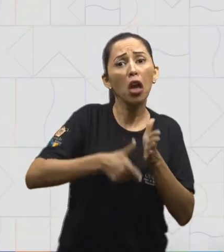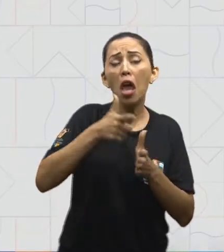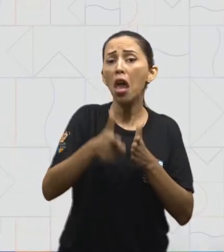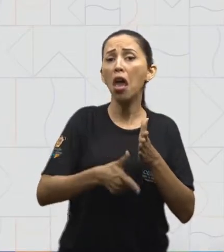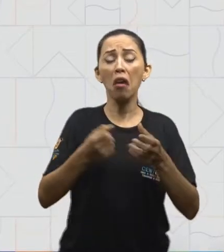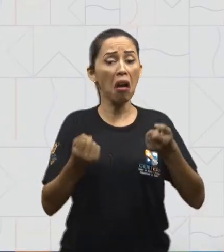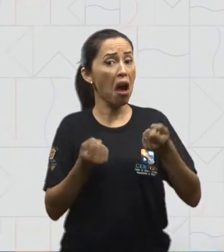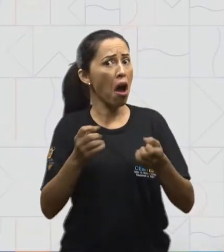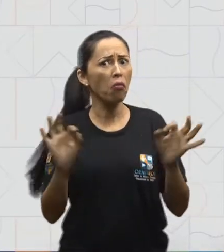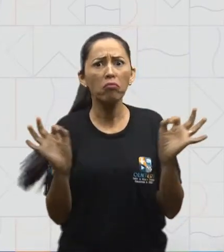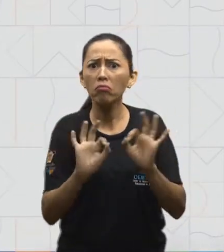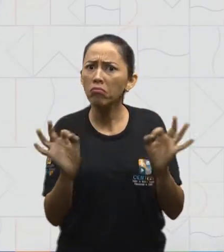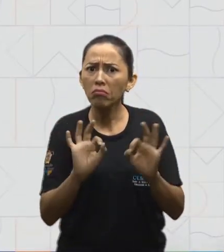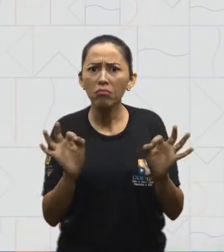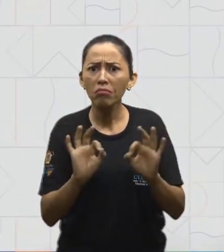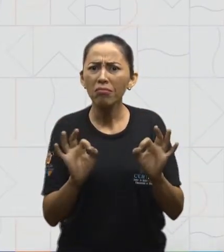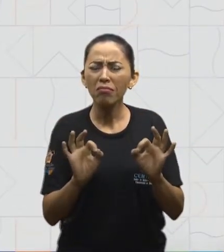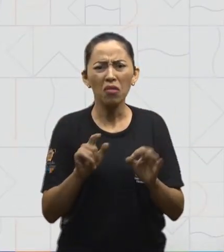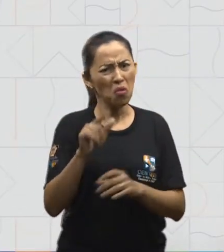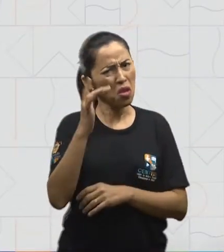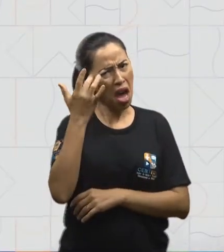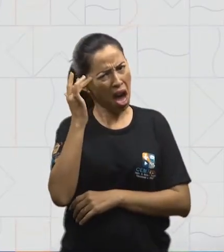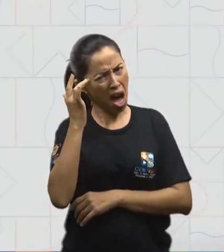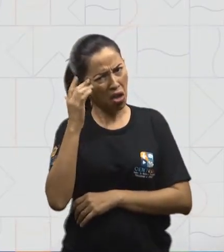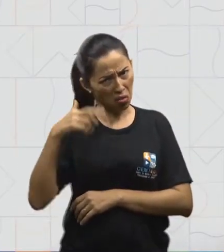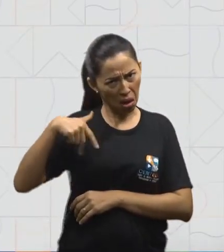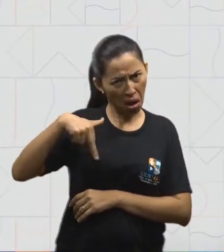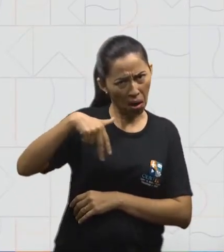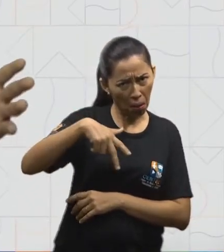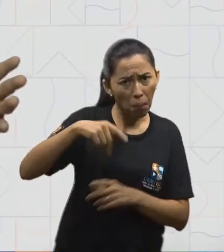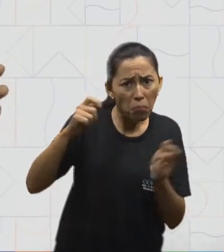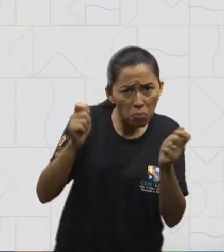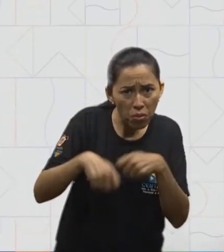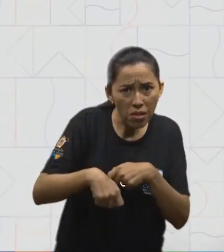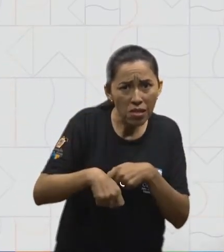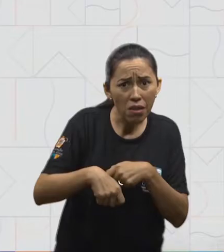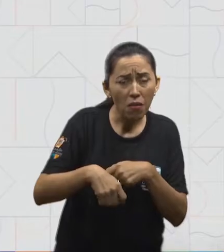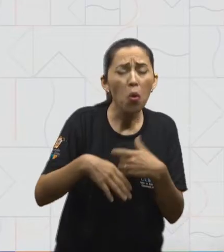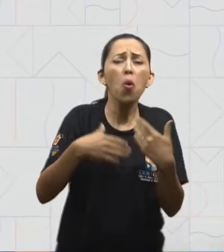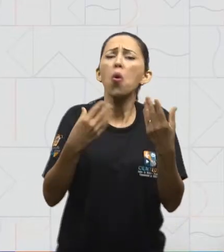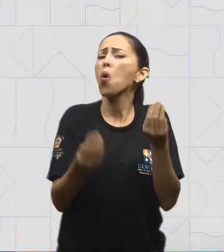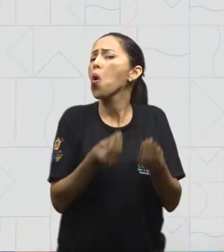feito isso? Será que eles seguiram a pé como o Joãozinho? Qual